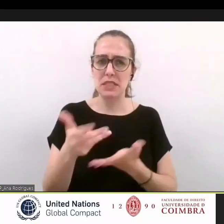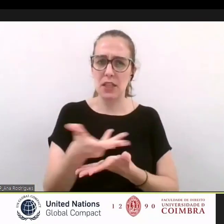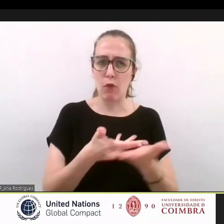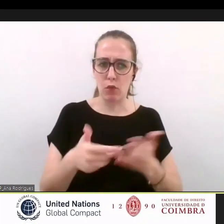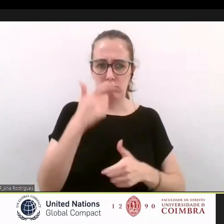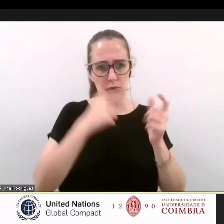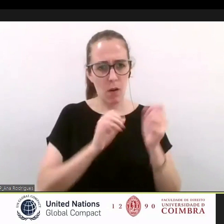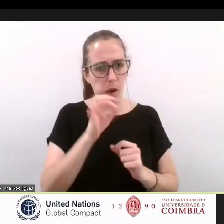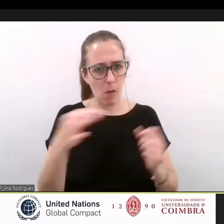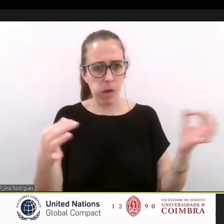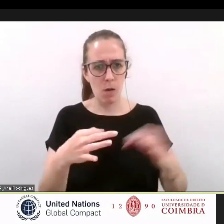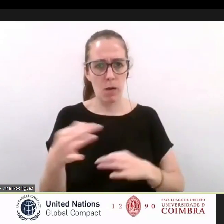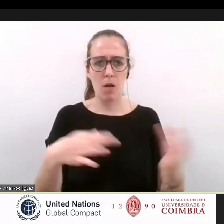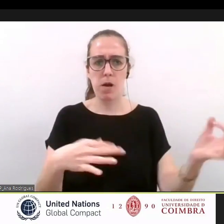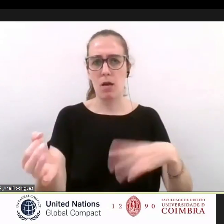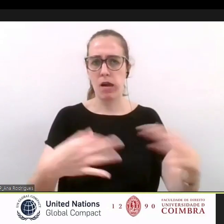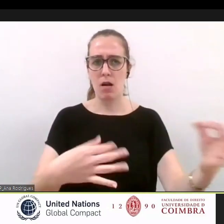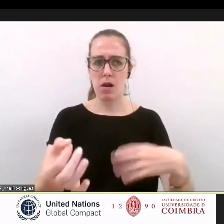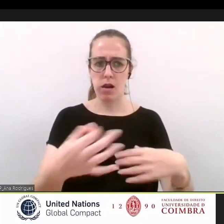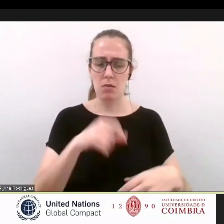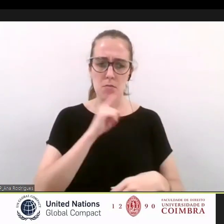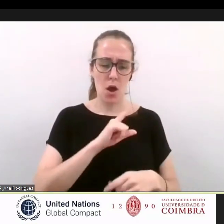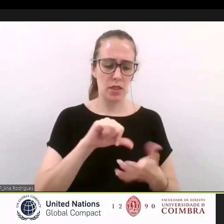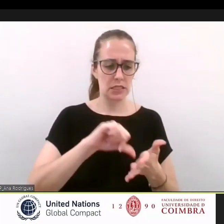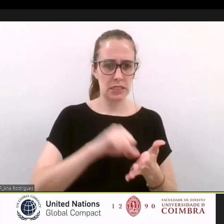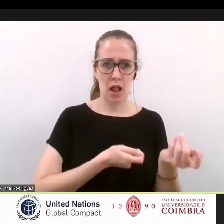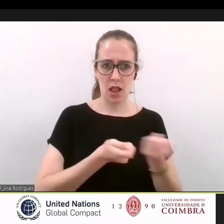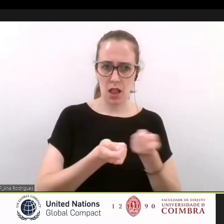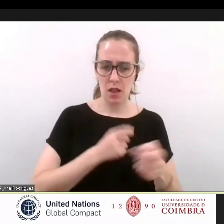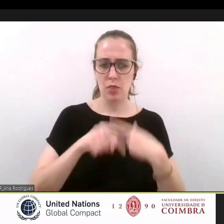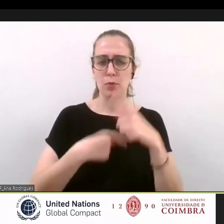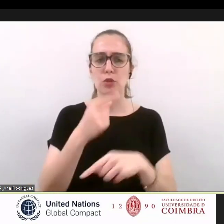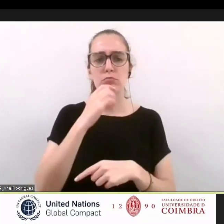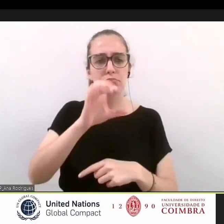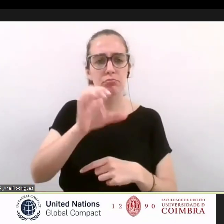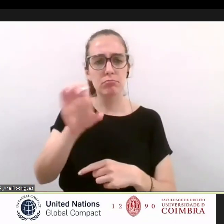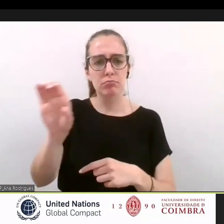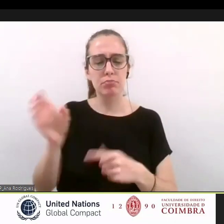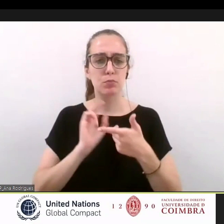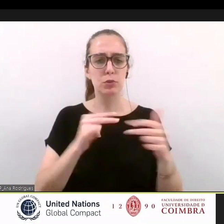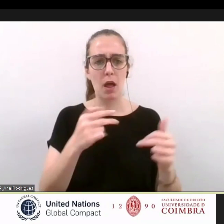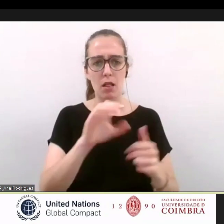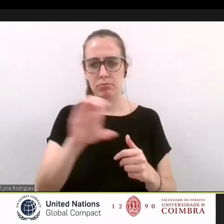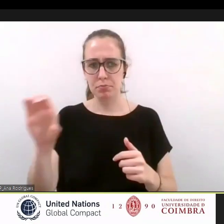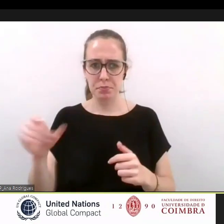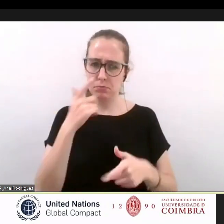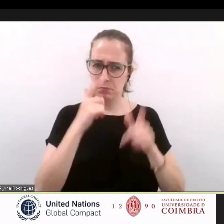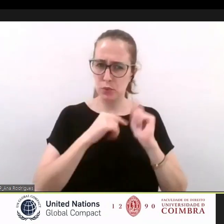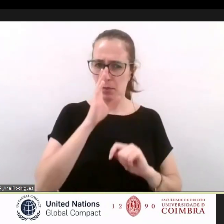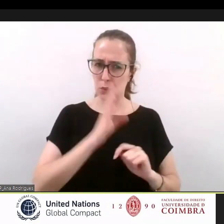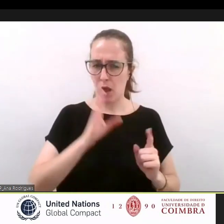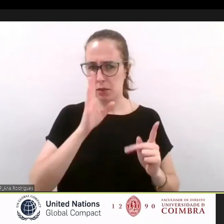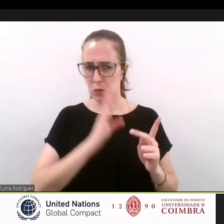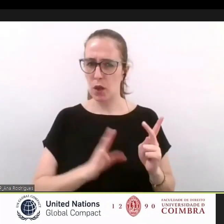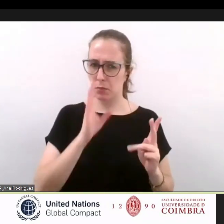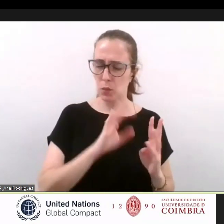que, organizando-se a vários níveis, a nível central e depois também a nível municipal, as pessoas já estão a começar a